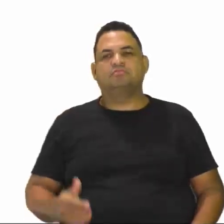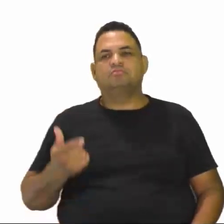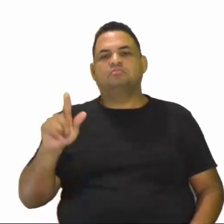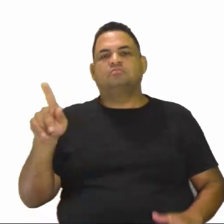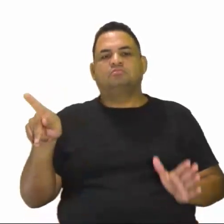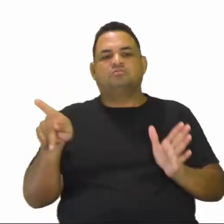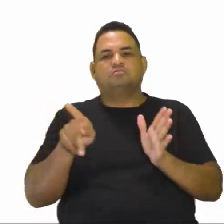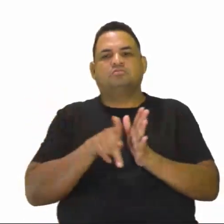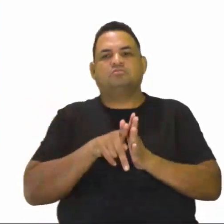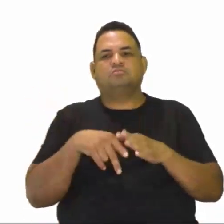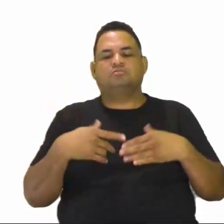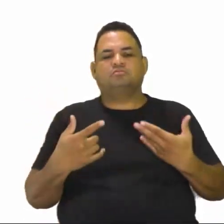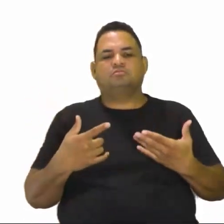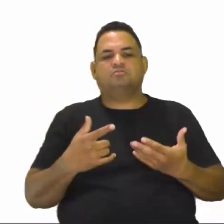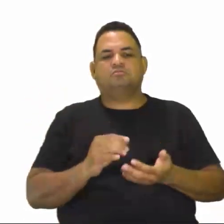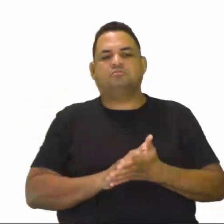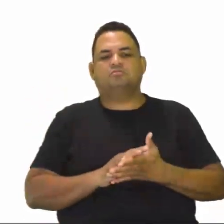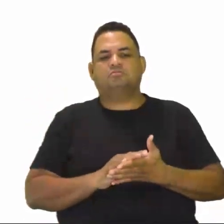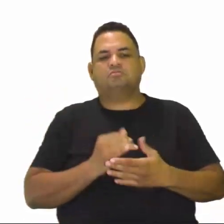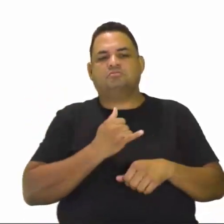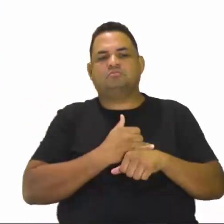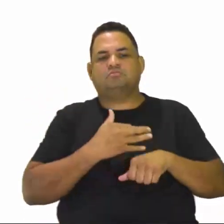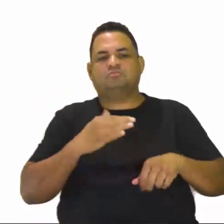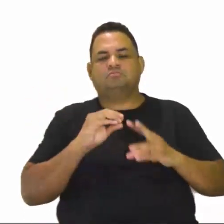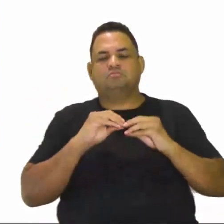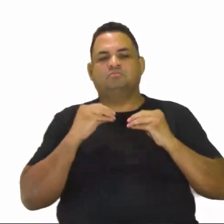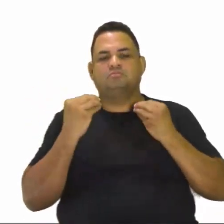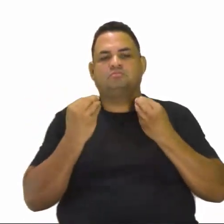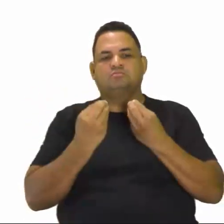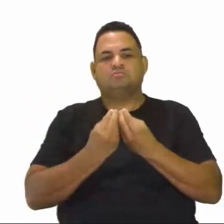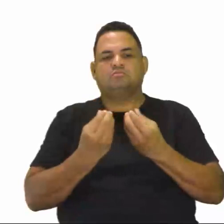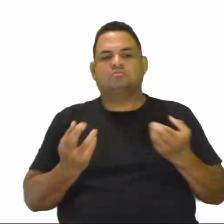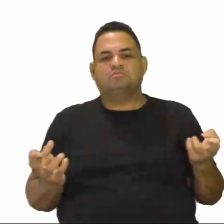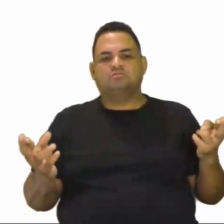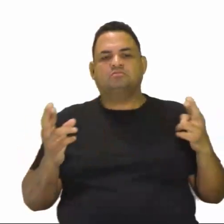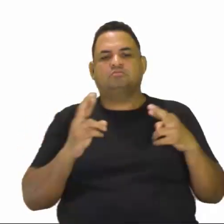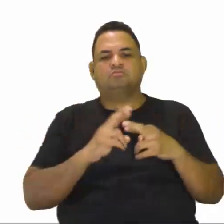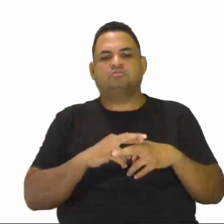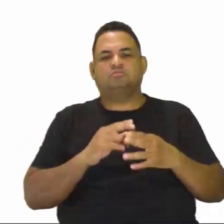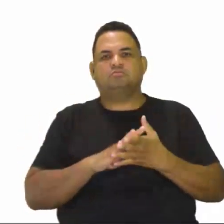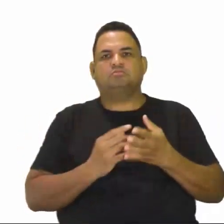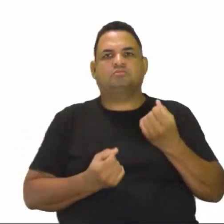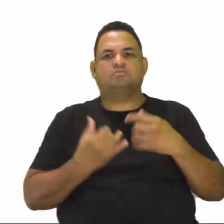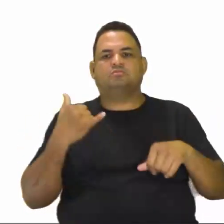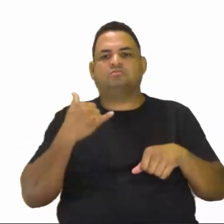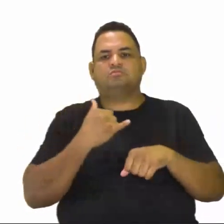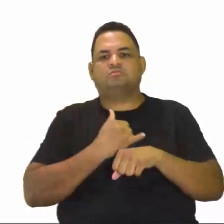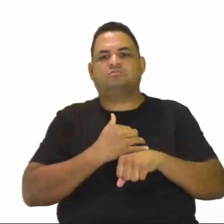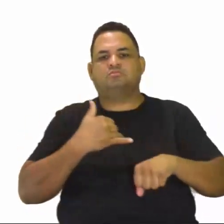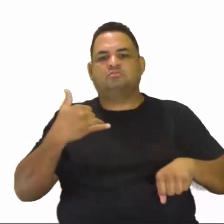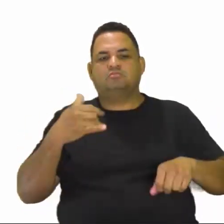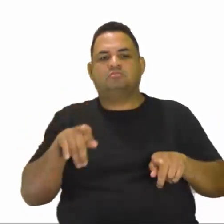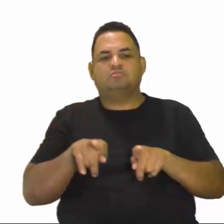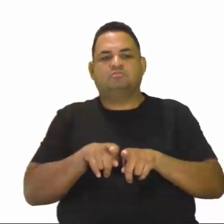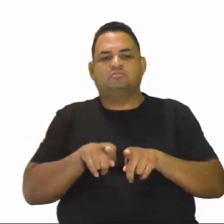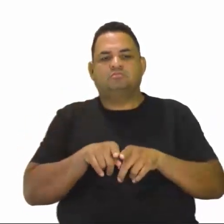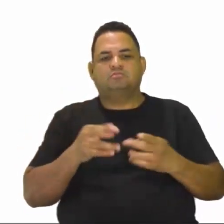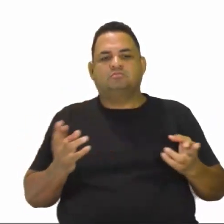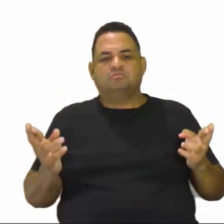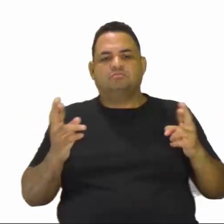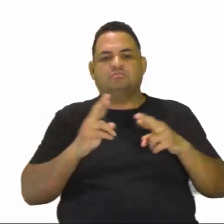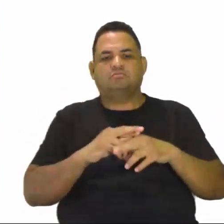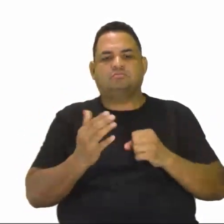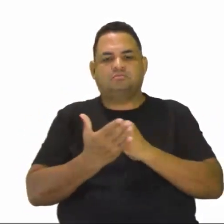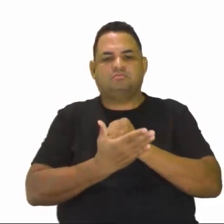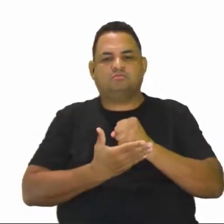Outra propriedade é que esses ácidos, essas substâncias, elas reagem com alguns metais e também